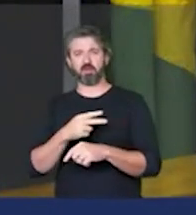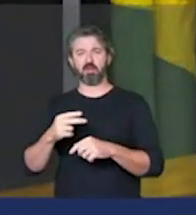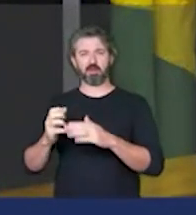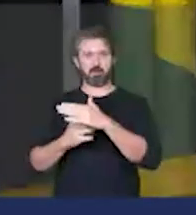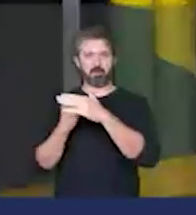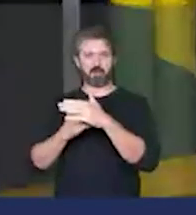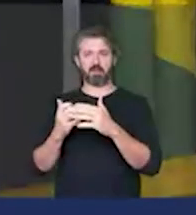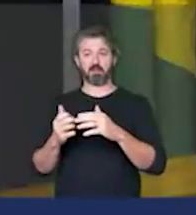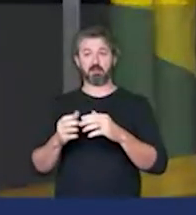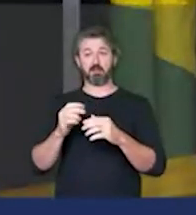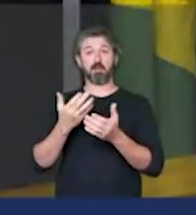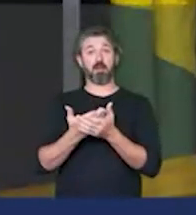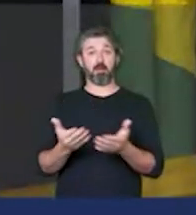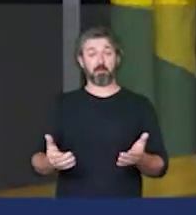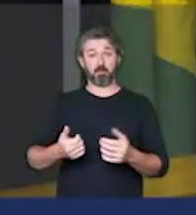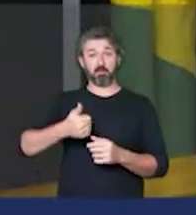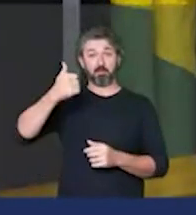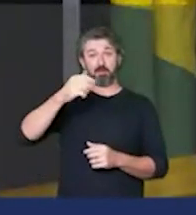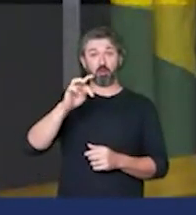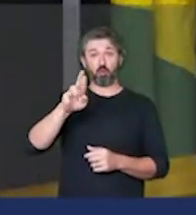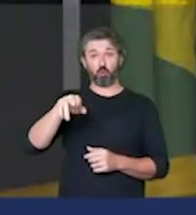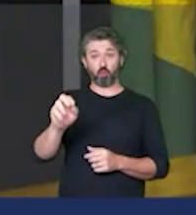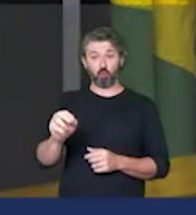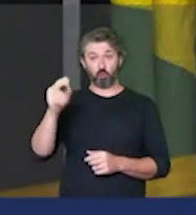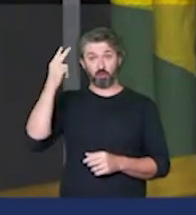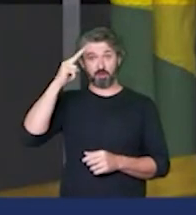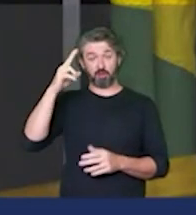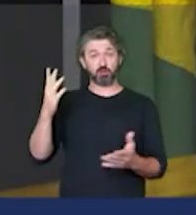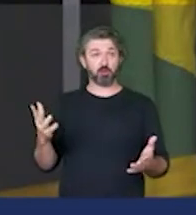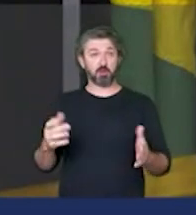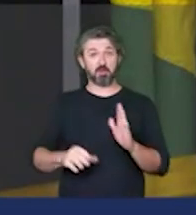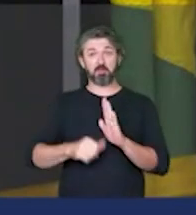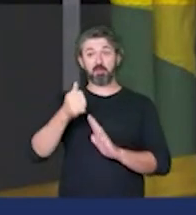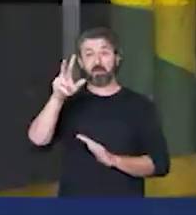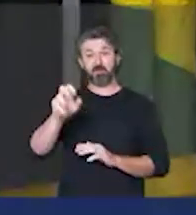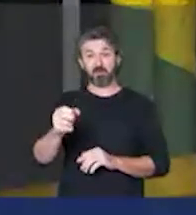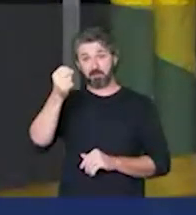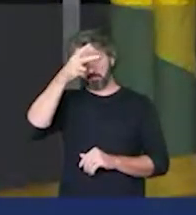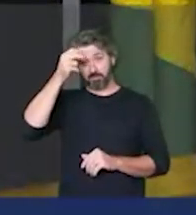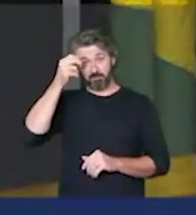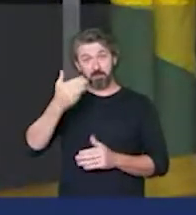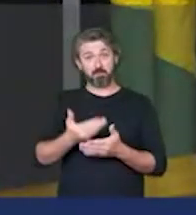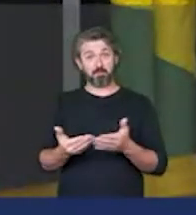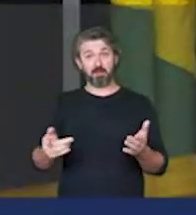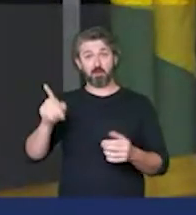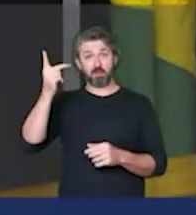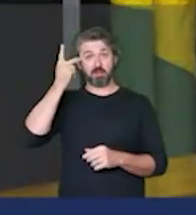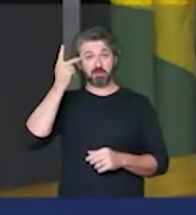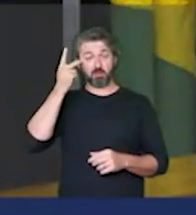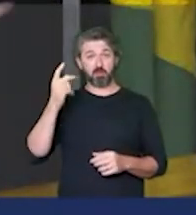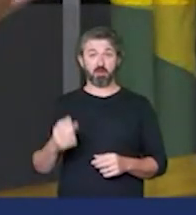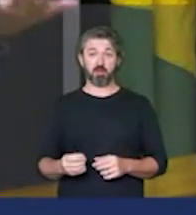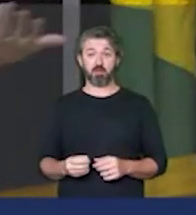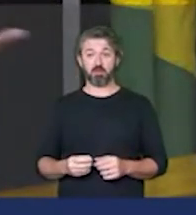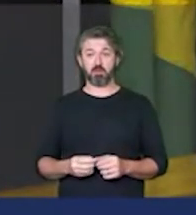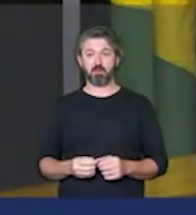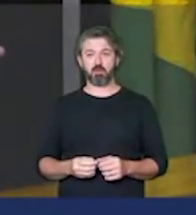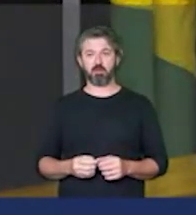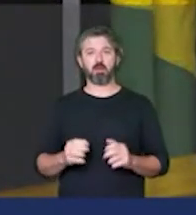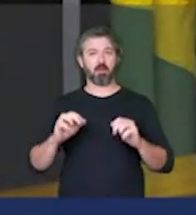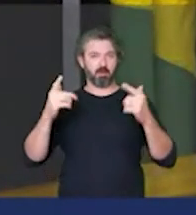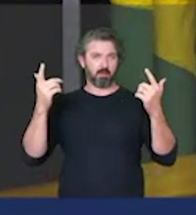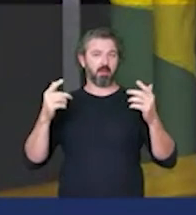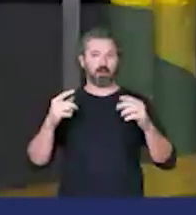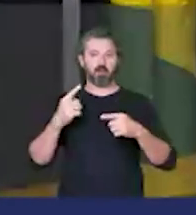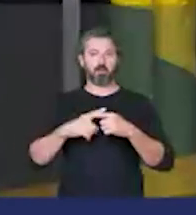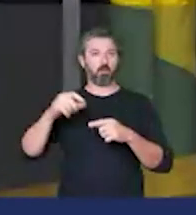própria derrota no primeiro turno histórico, a primeira vez que um prefeito perdeu em primeiro turno na cidade de São Paulo, muito claro